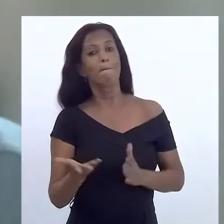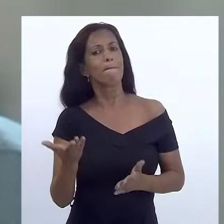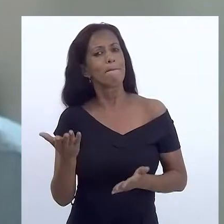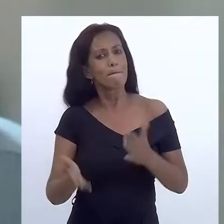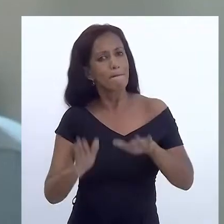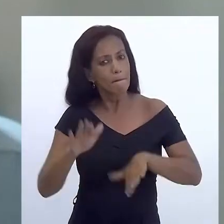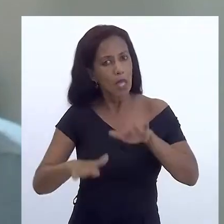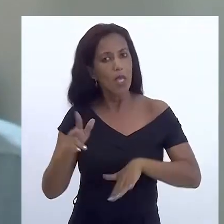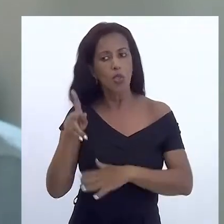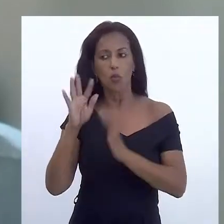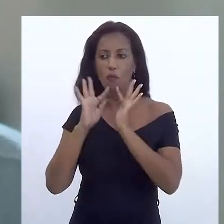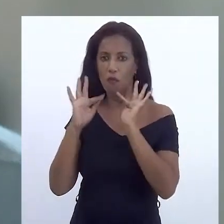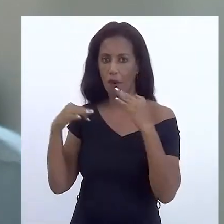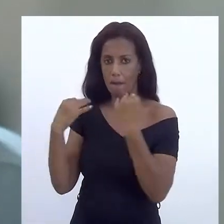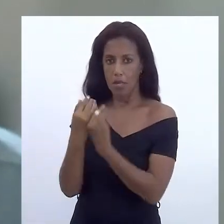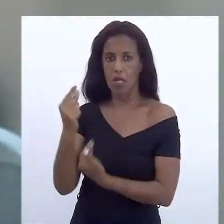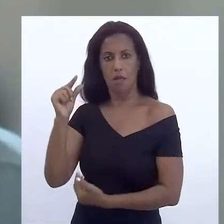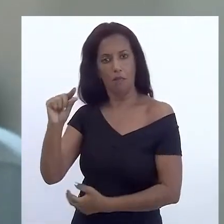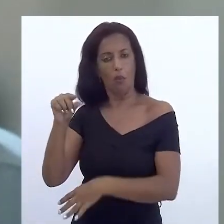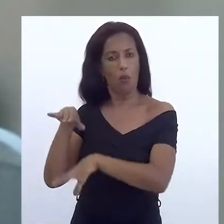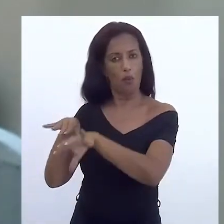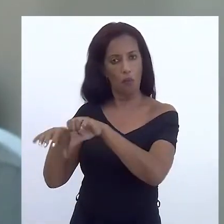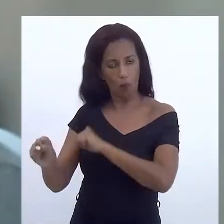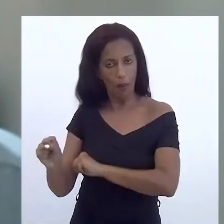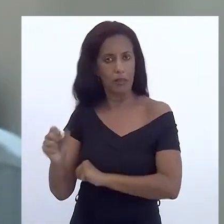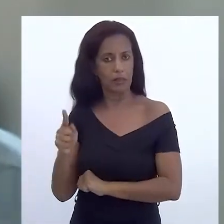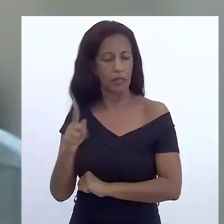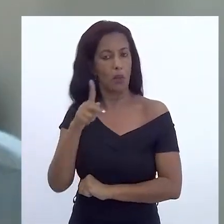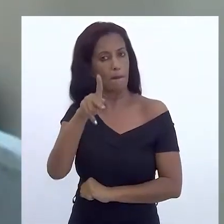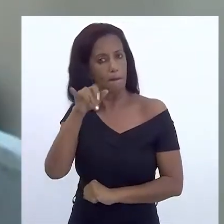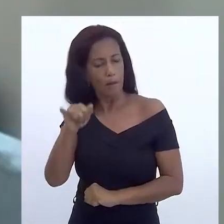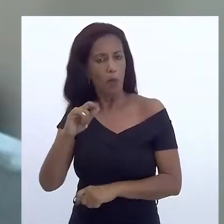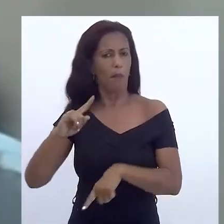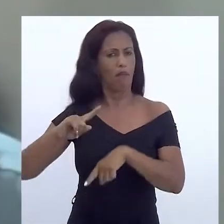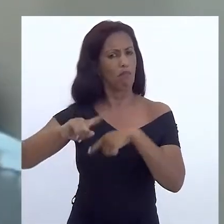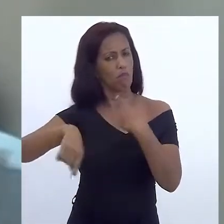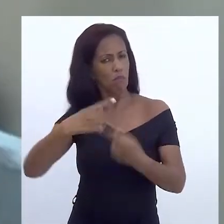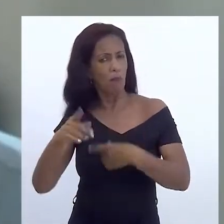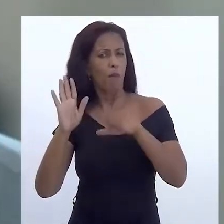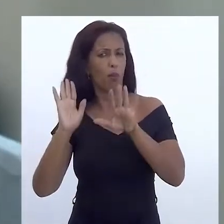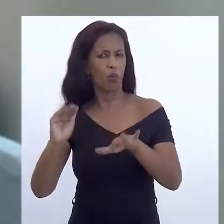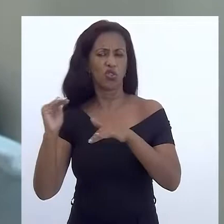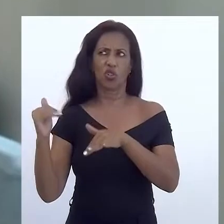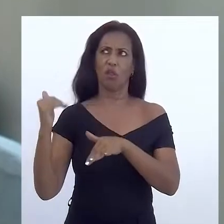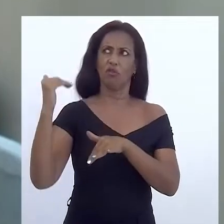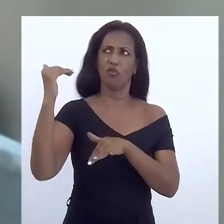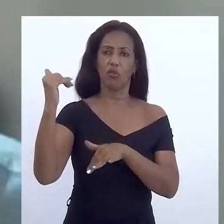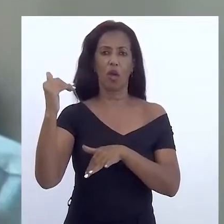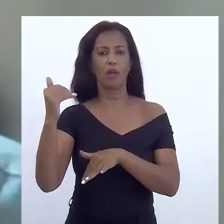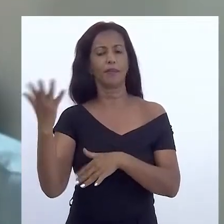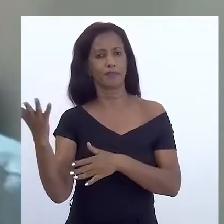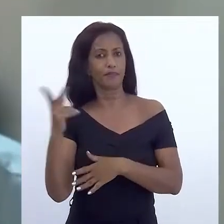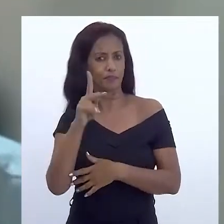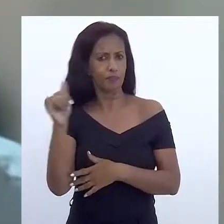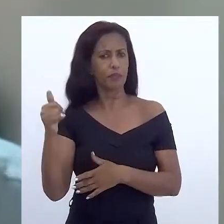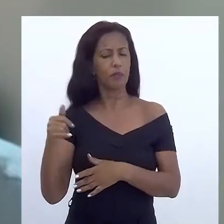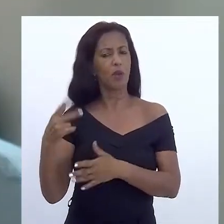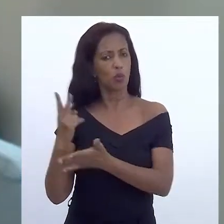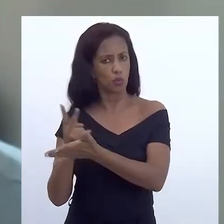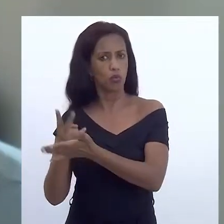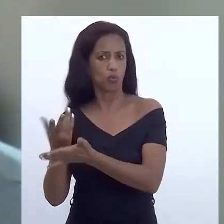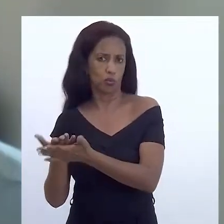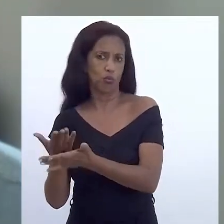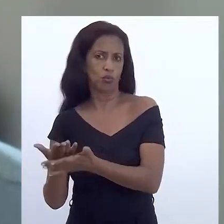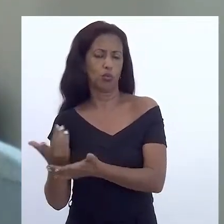mesmo com pouca formação que eles tiveram a nível de educação, meu pai depois, quando já estava no ensino médio, que ele foi